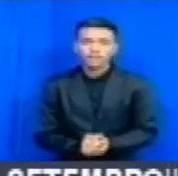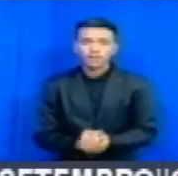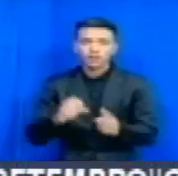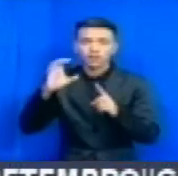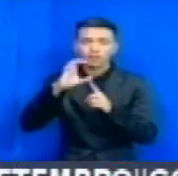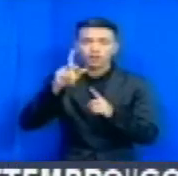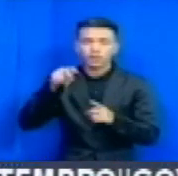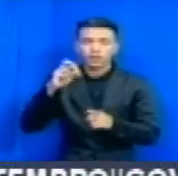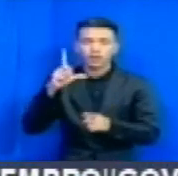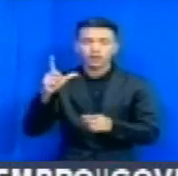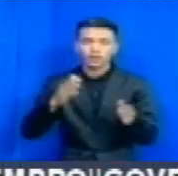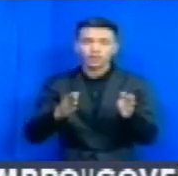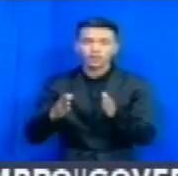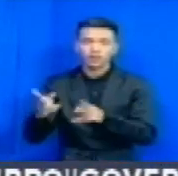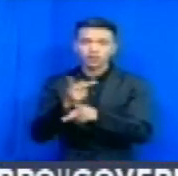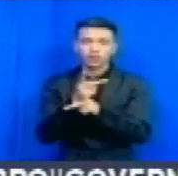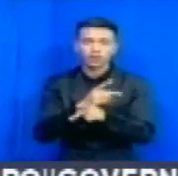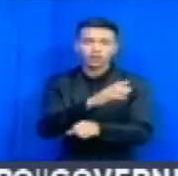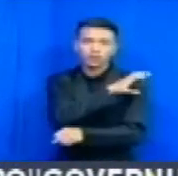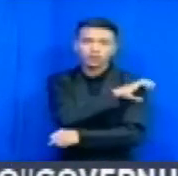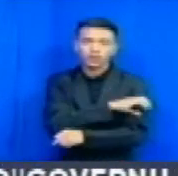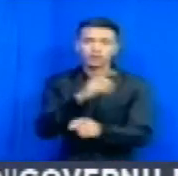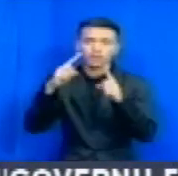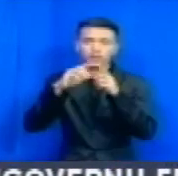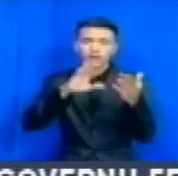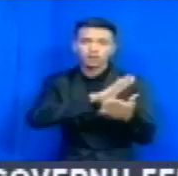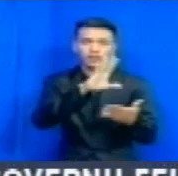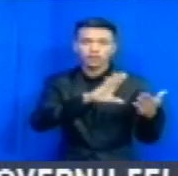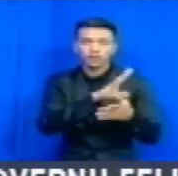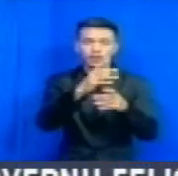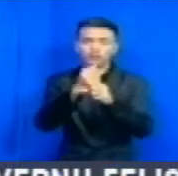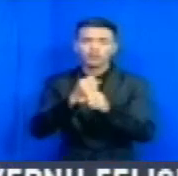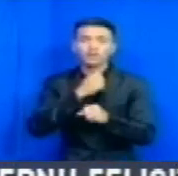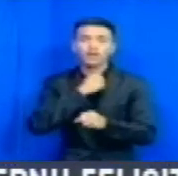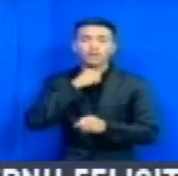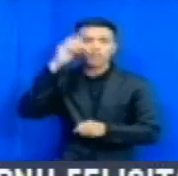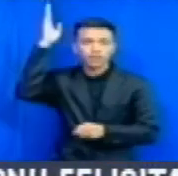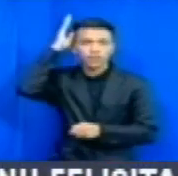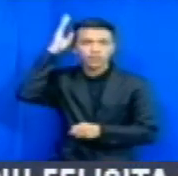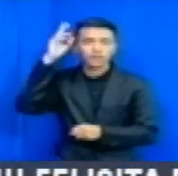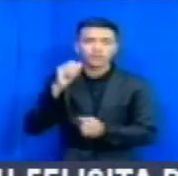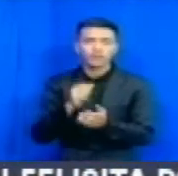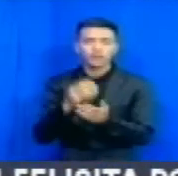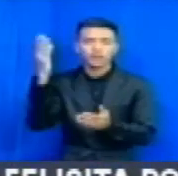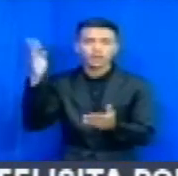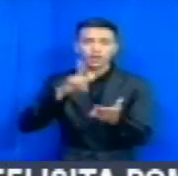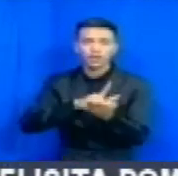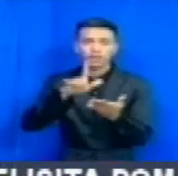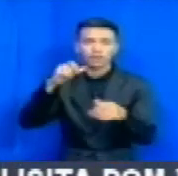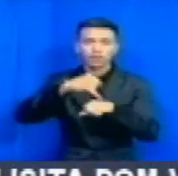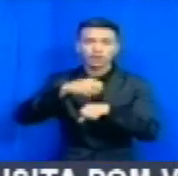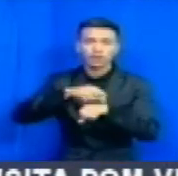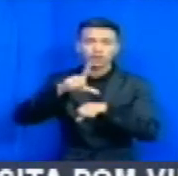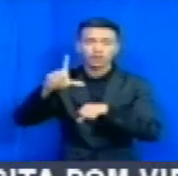Comandul General PNT a preparat asigura siguranța la ceremonia Simo Cardeal, Don Virgilio do Carmo de Silva, și Aeroportul